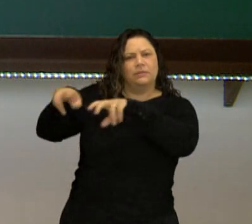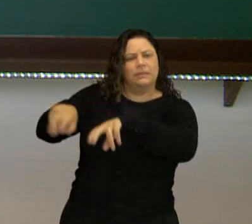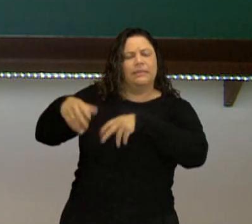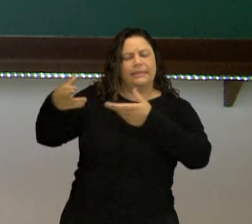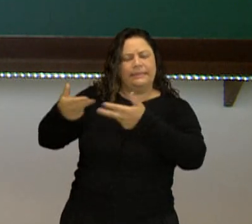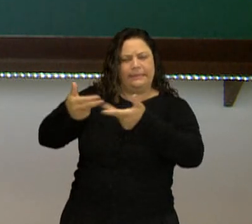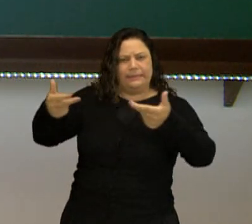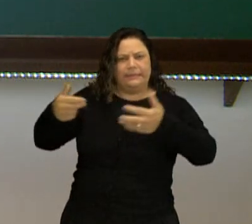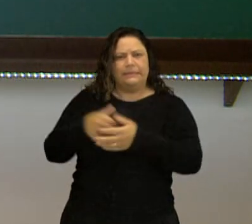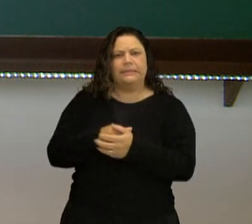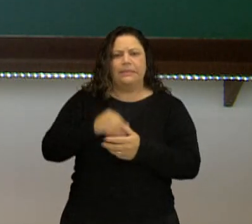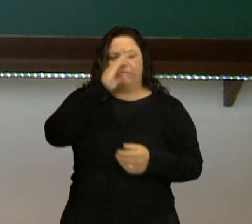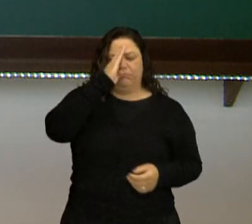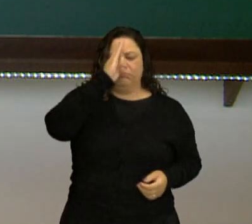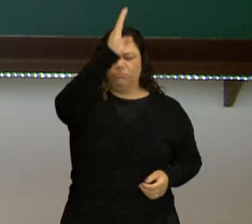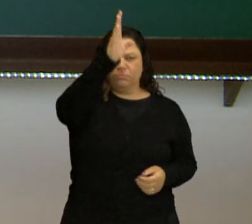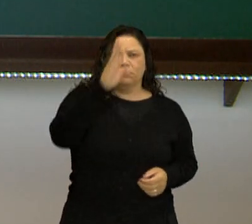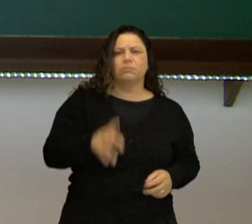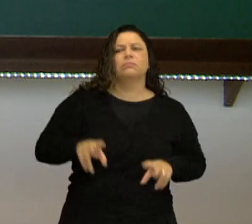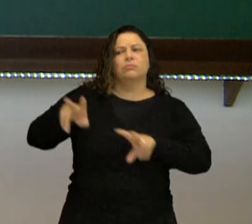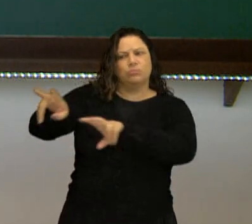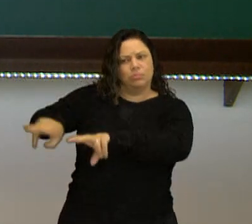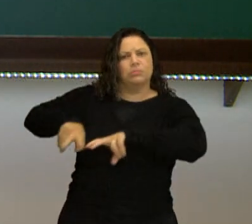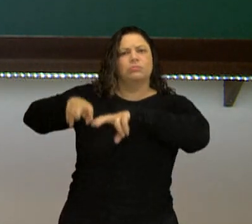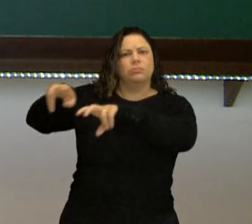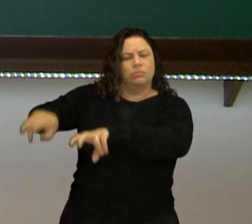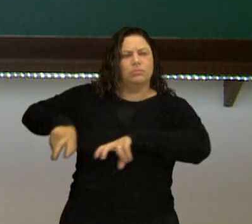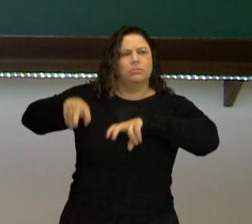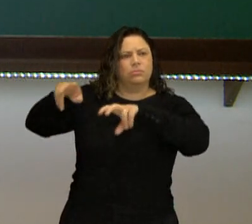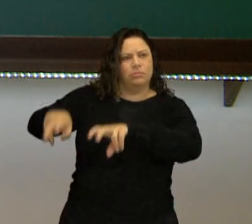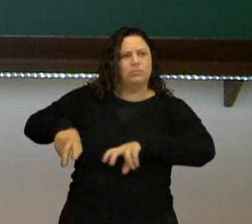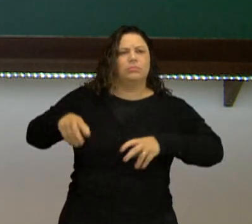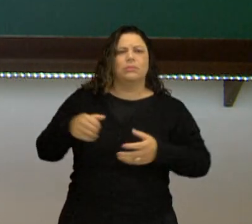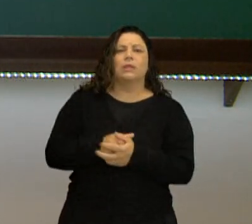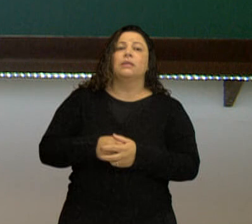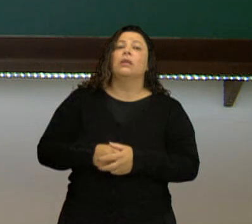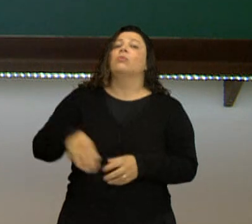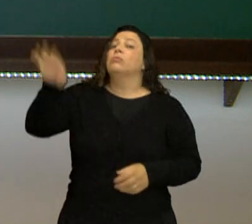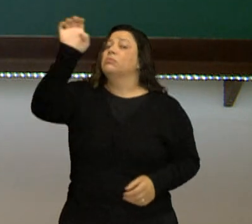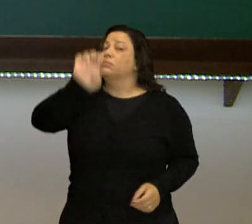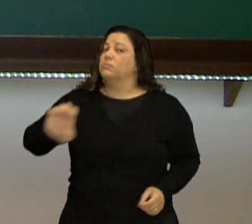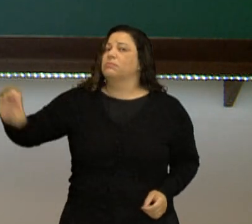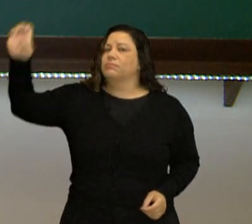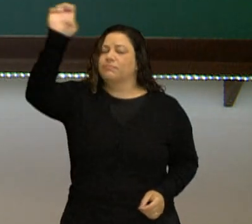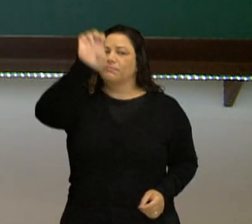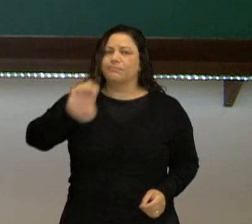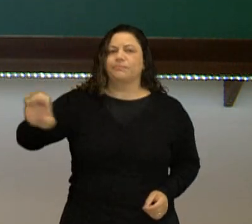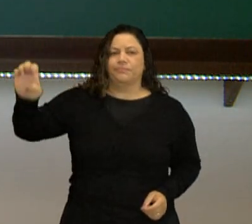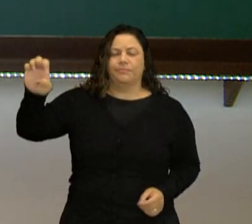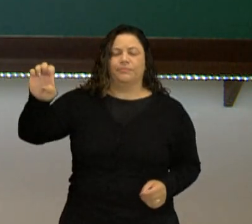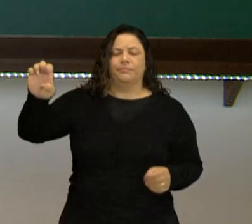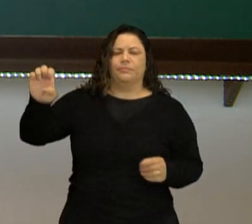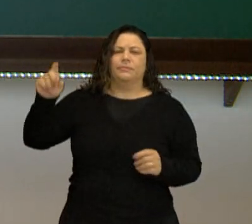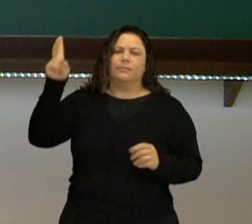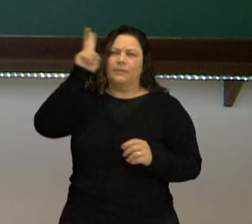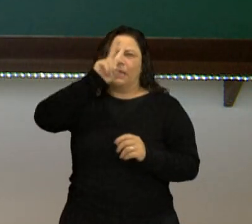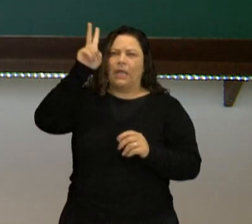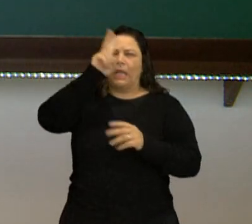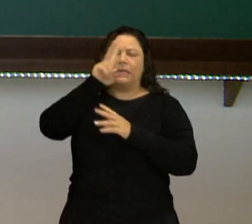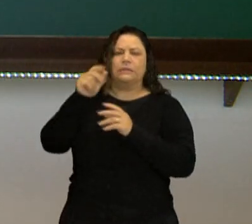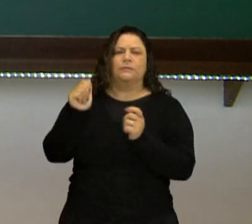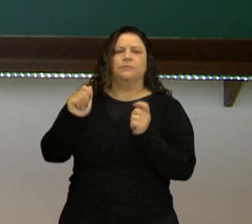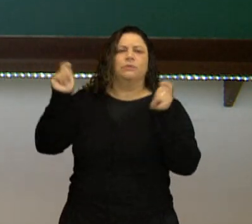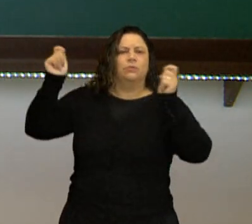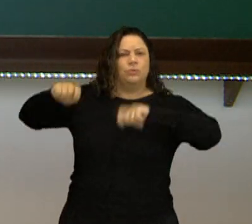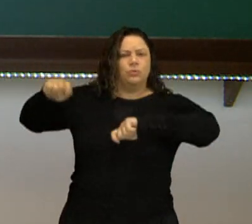estava centrada na agricultura. Então, quando os europeus, né, a gente teve a queda do Império Romano e essa